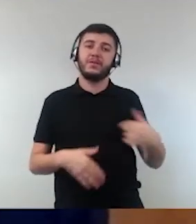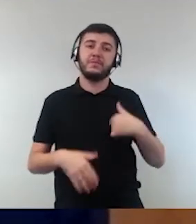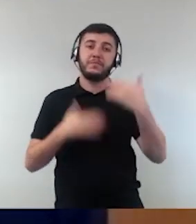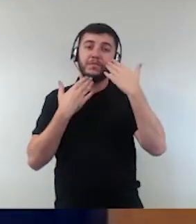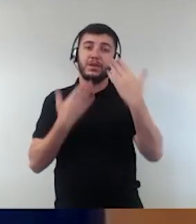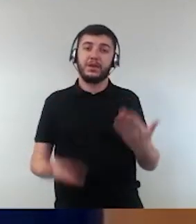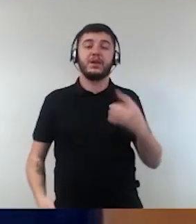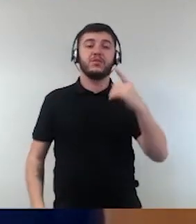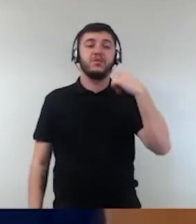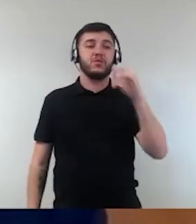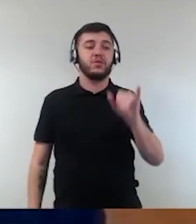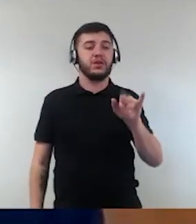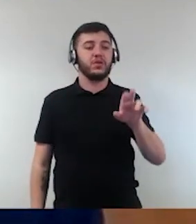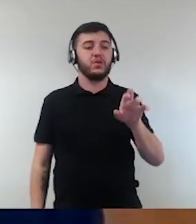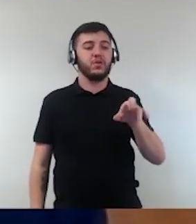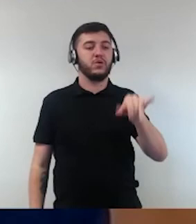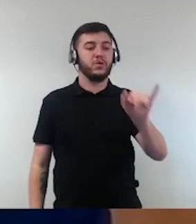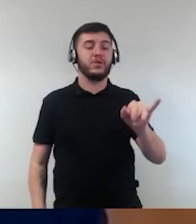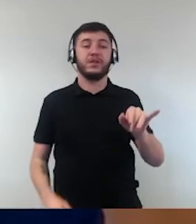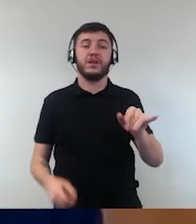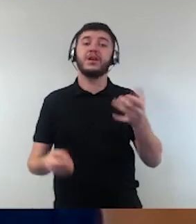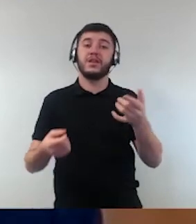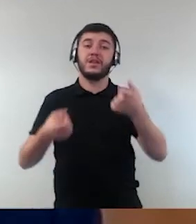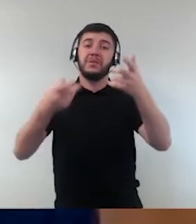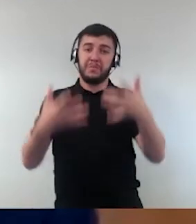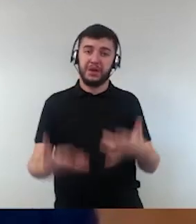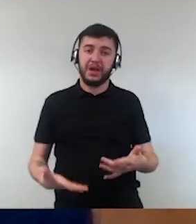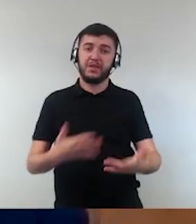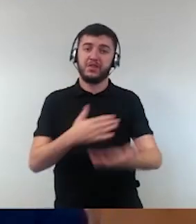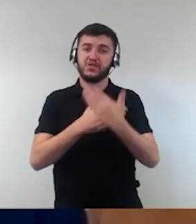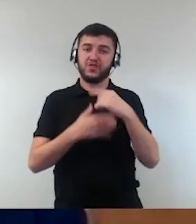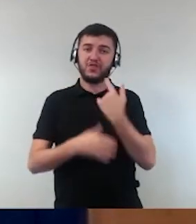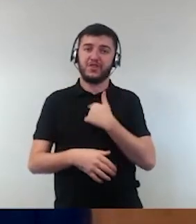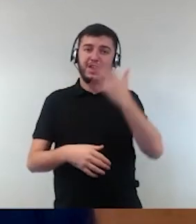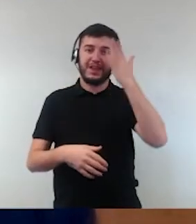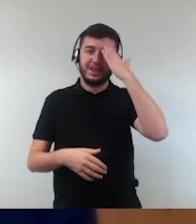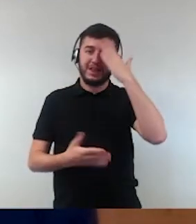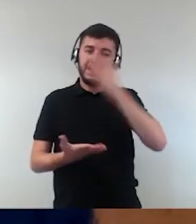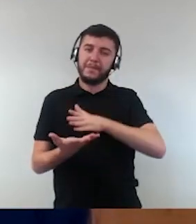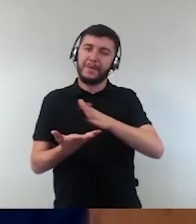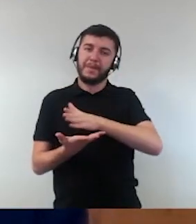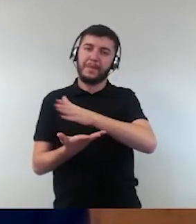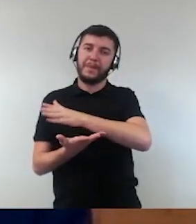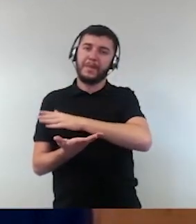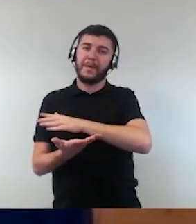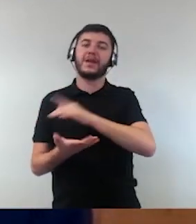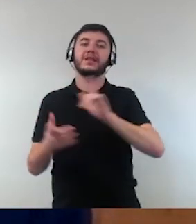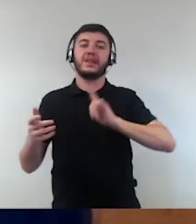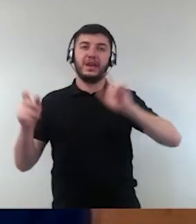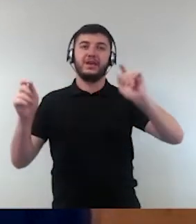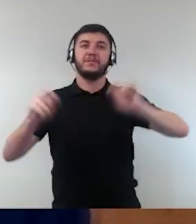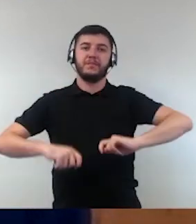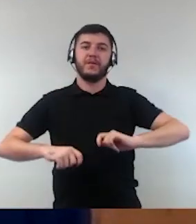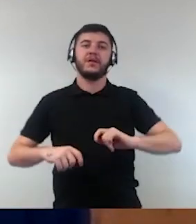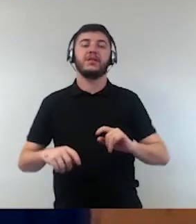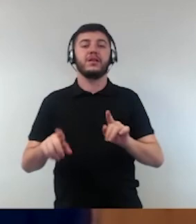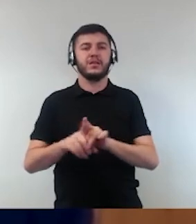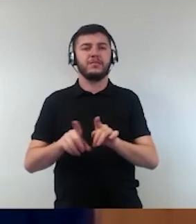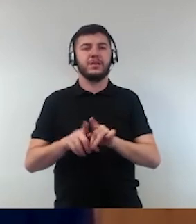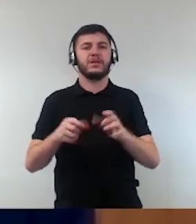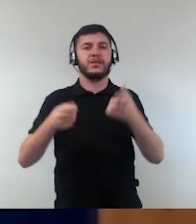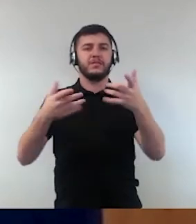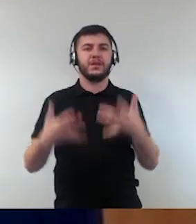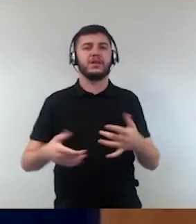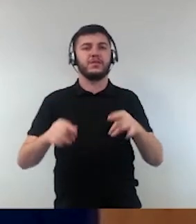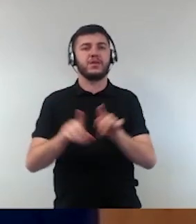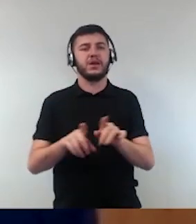essas últimas falas conseguiram revelar muitos caminhos. As falas iniciais foram no sentido de apresentar um diagnóstico, mas as últimas 3 falas,